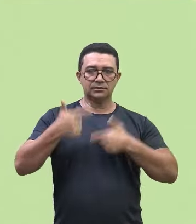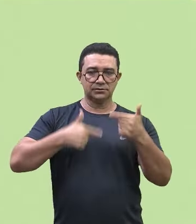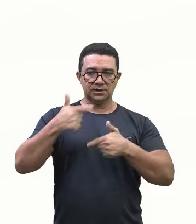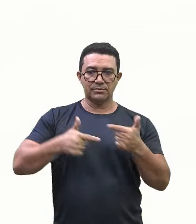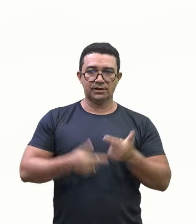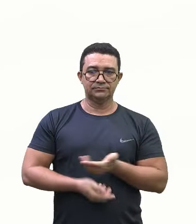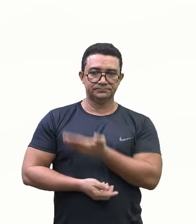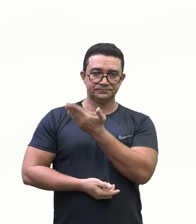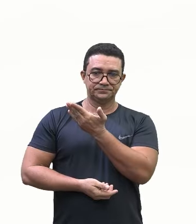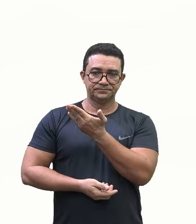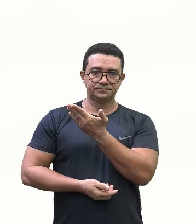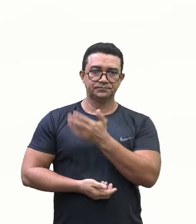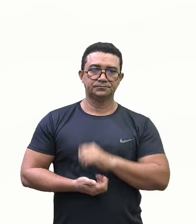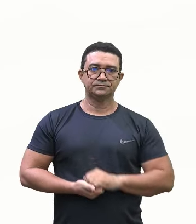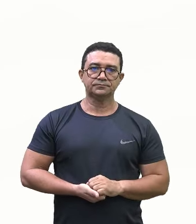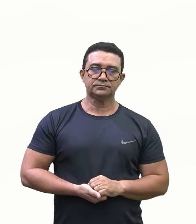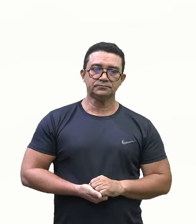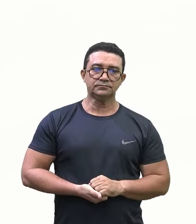uma olhada aí.